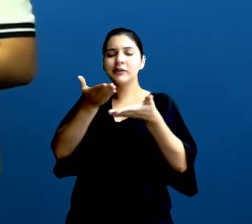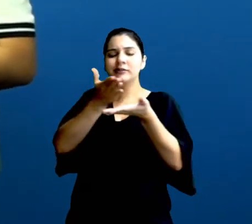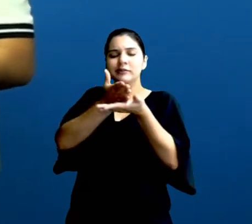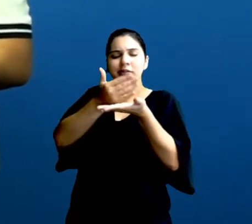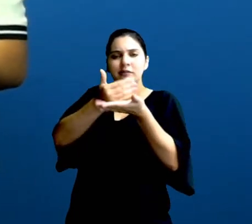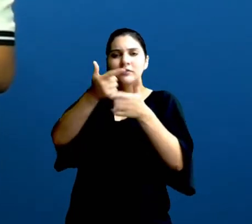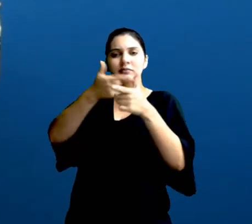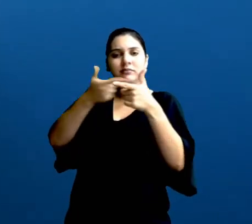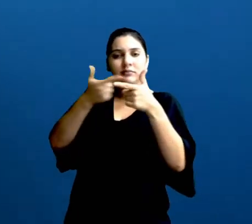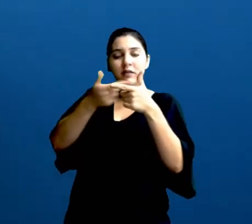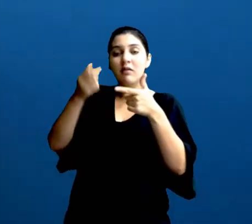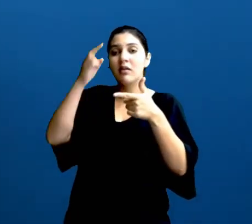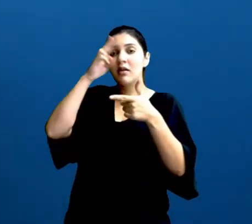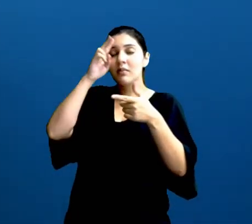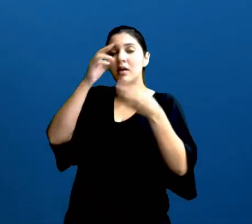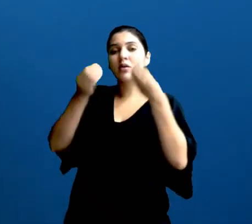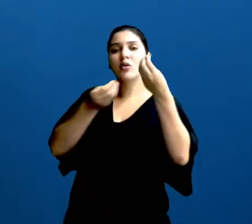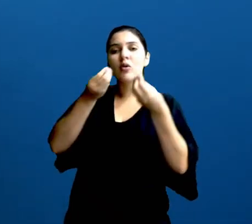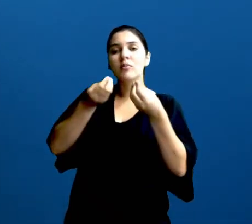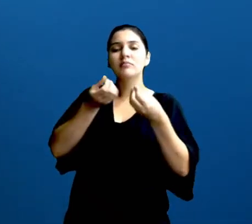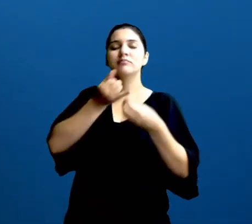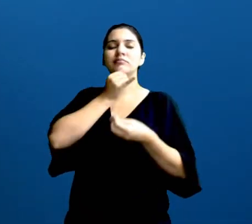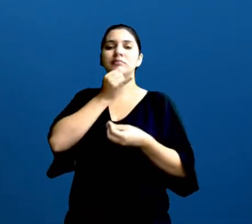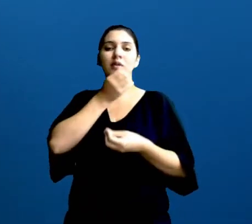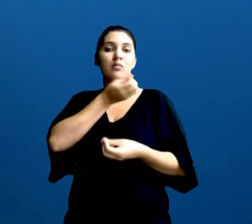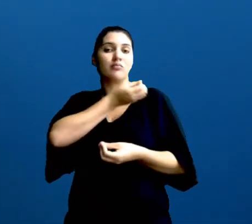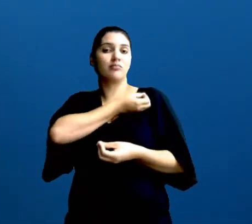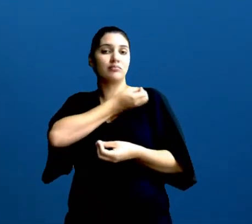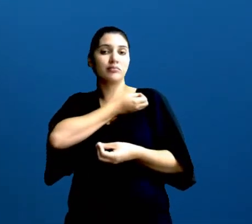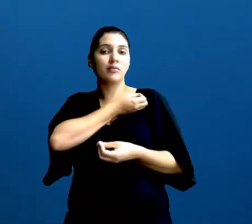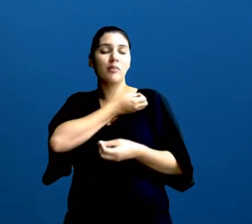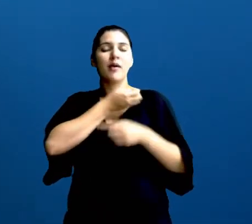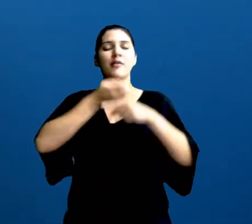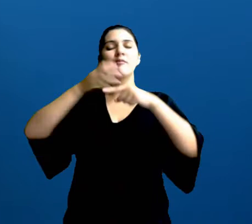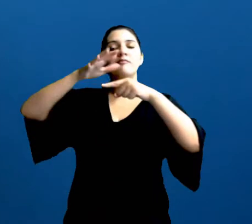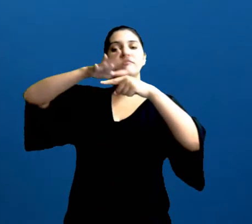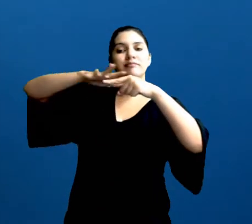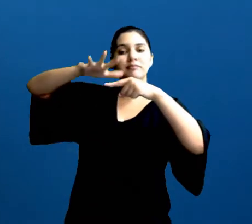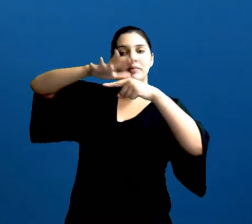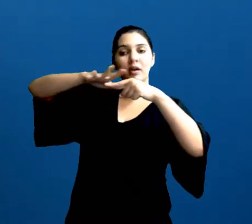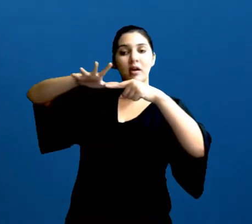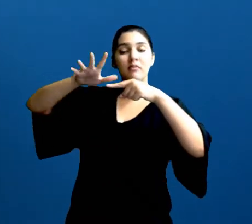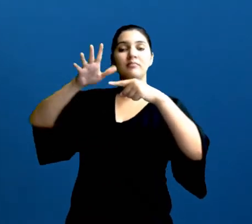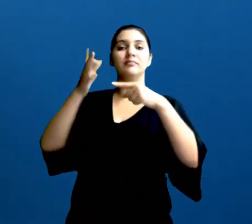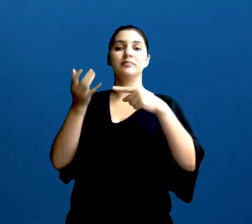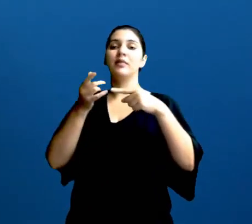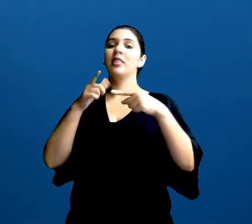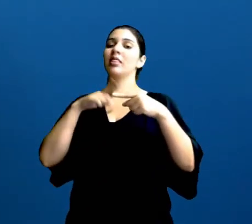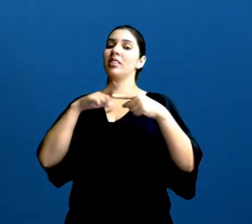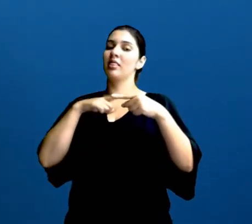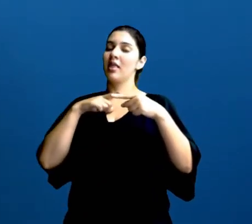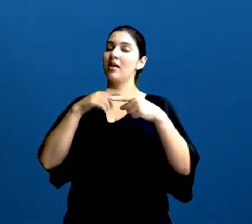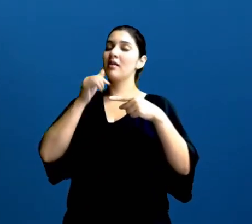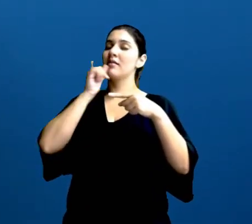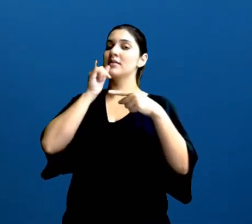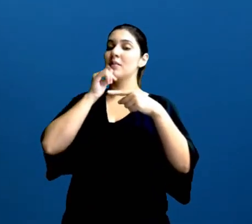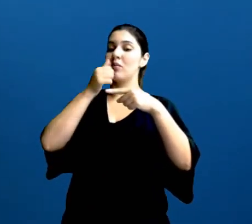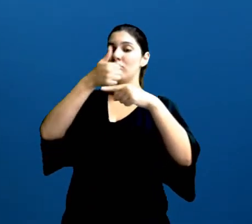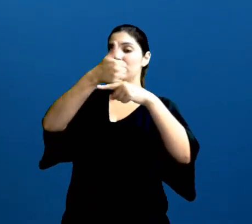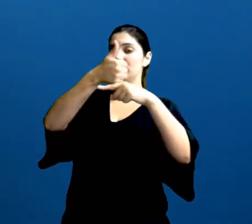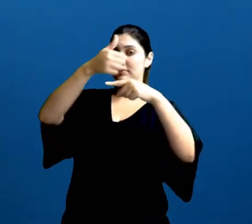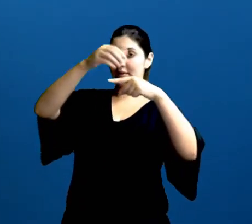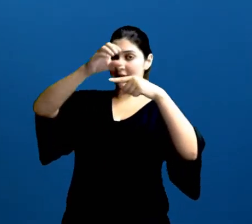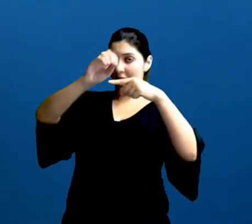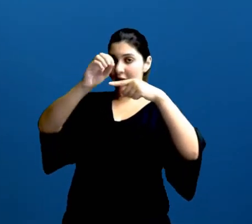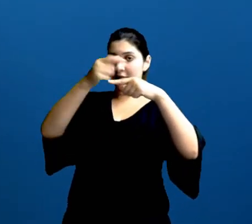Vamos recordar que é um número, ó. O número de cima, ó, dei outro exemplo aqui, 10 dividido para 2,